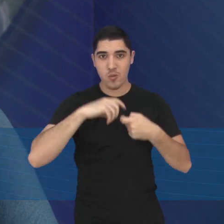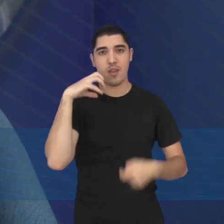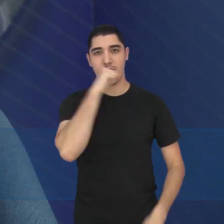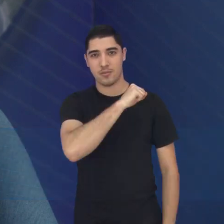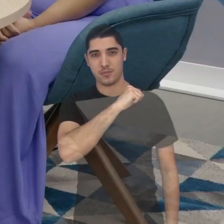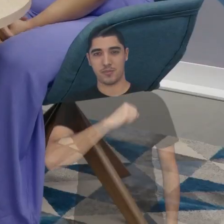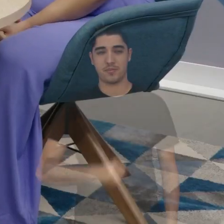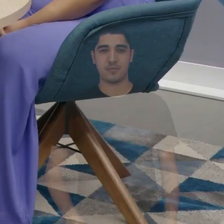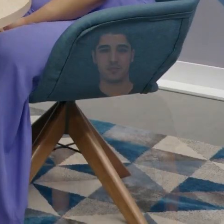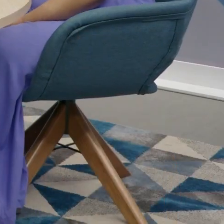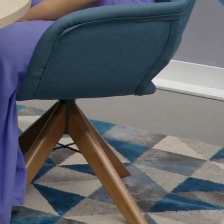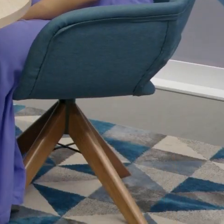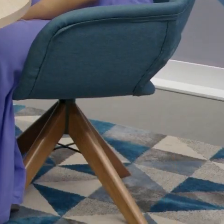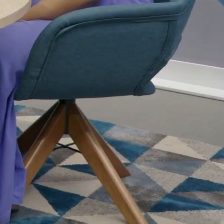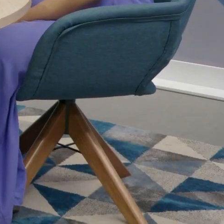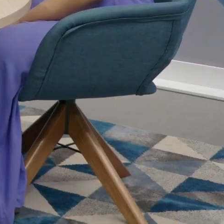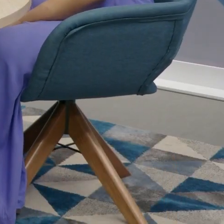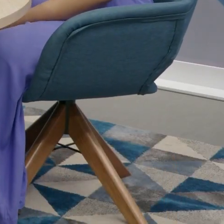já já.